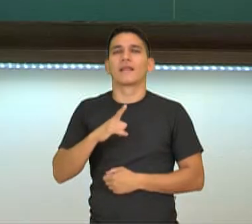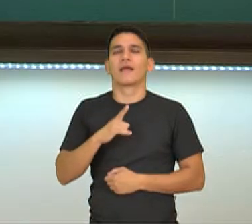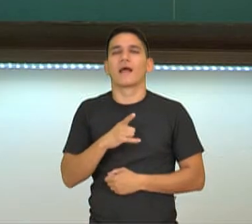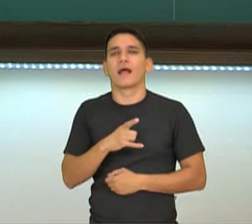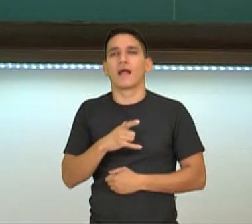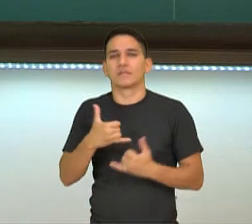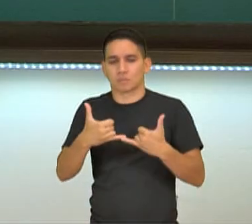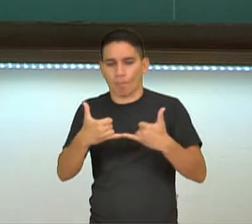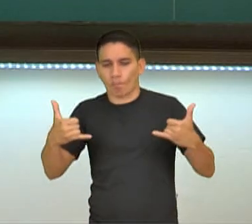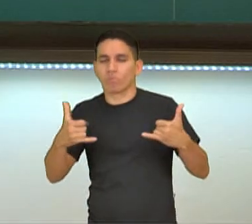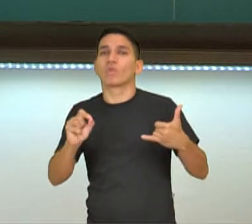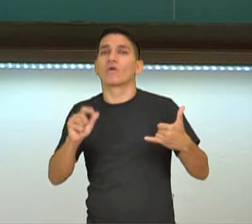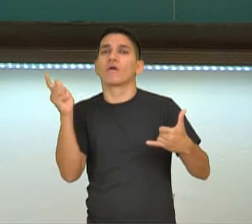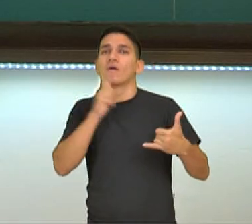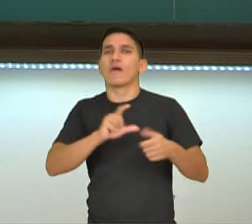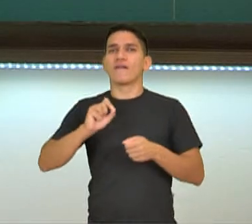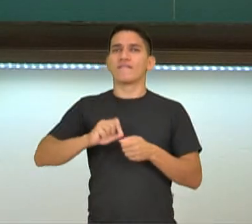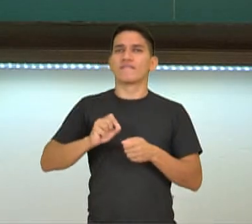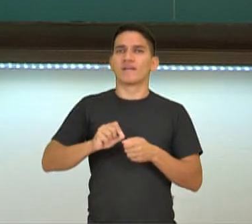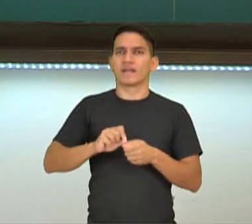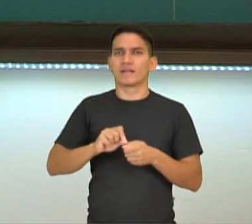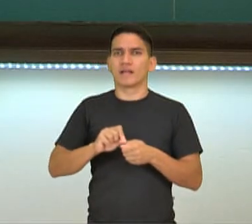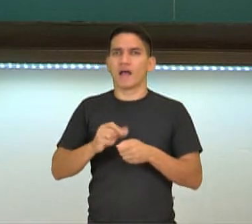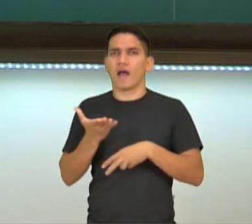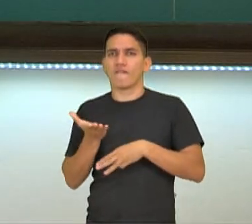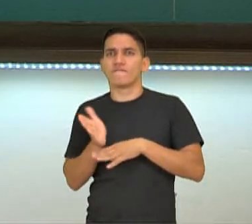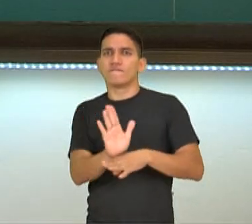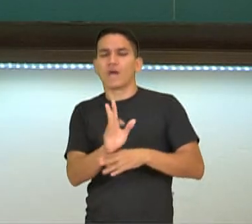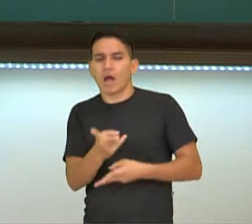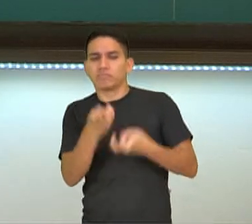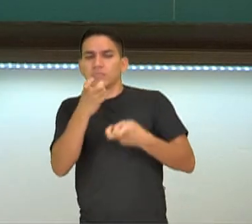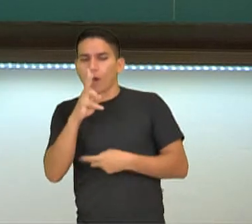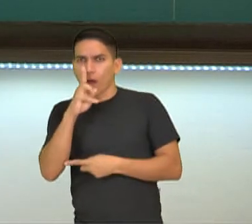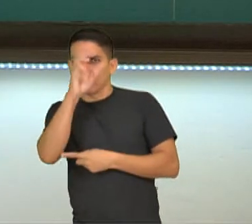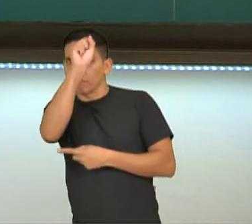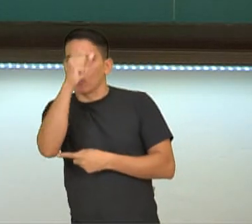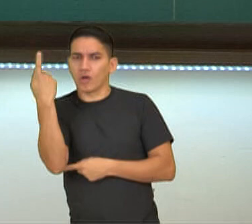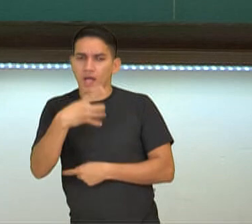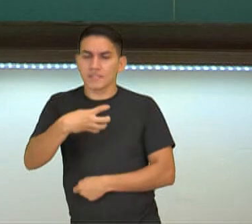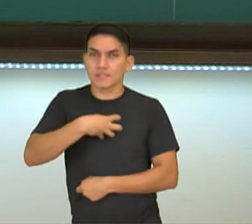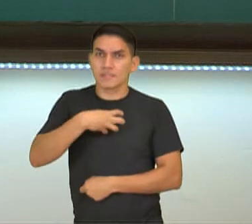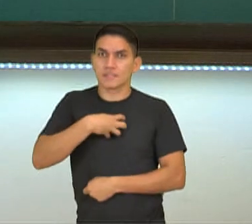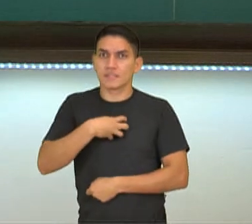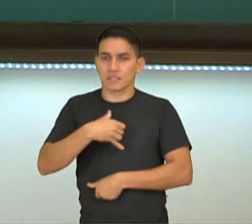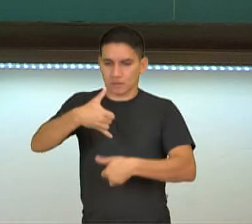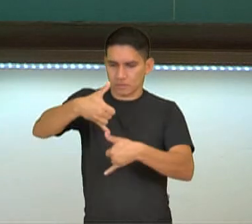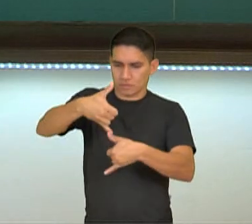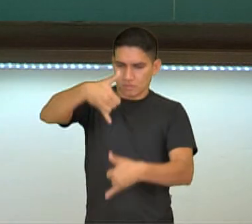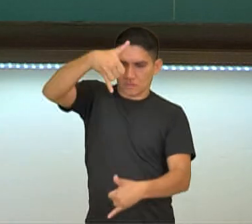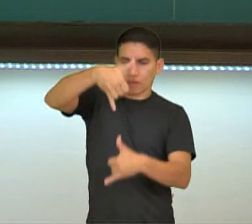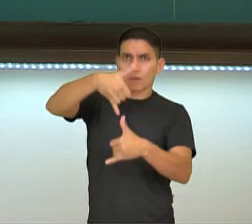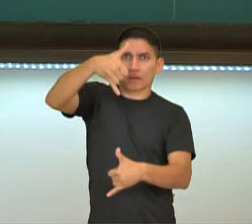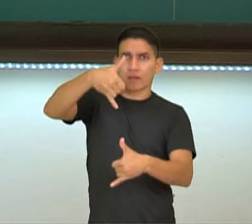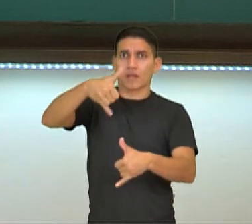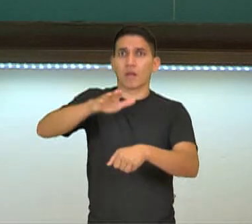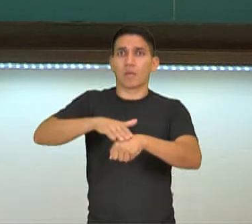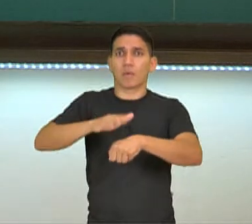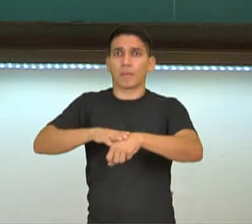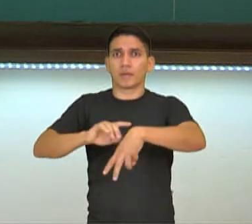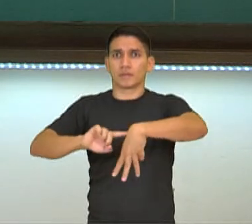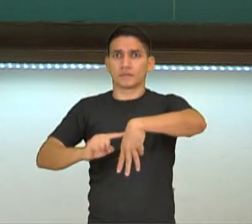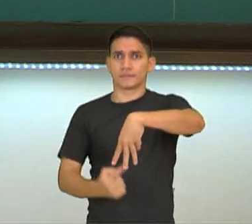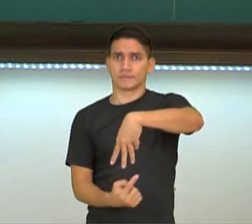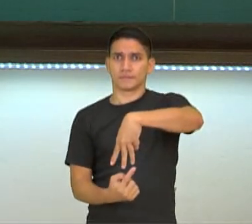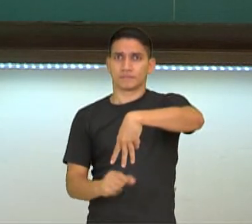em que você podia anotar a força que essa fibra sentia quando as esferinhas torciam,